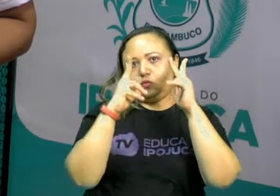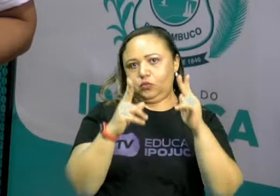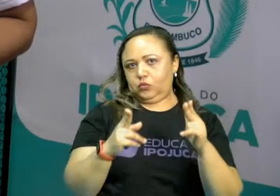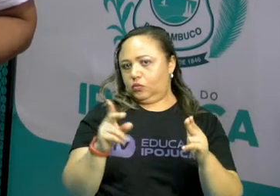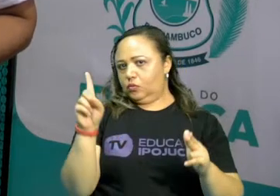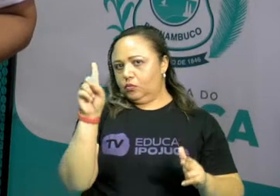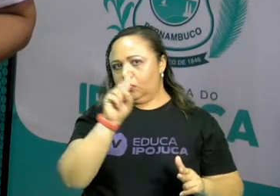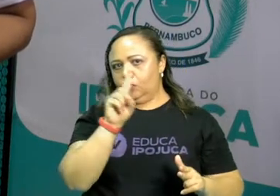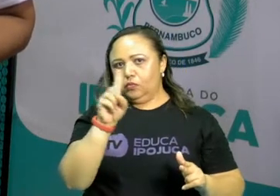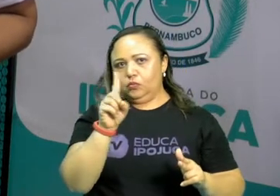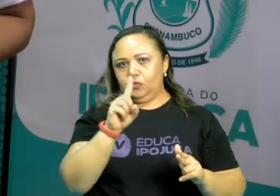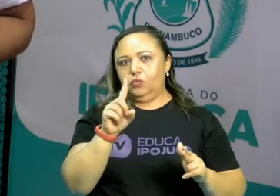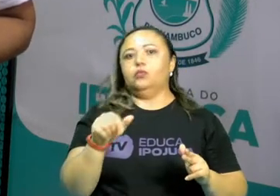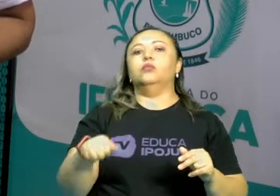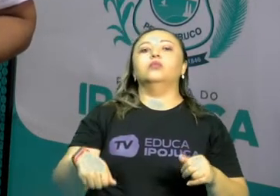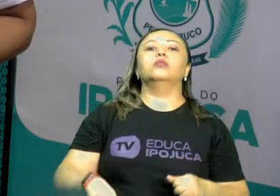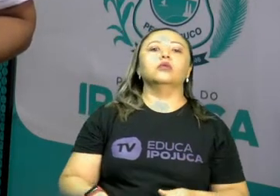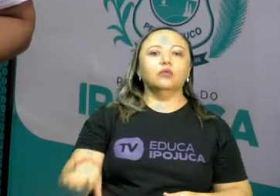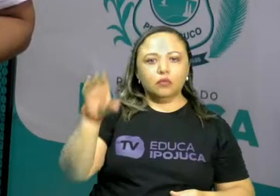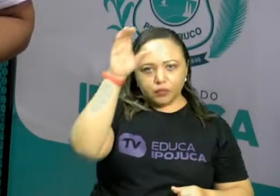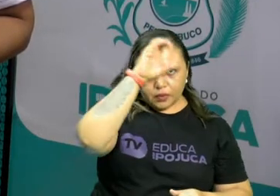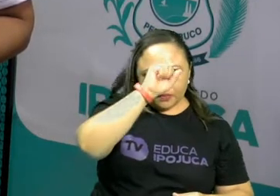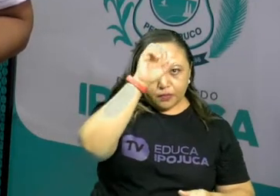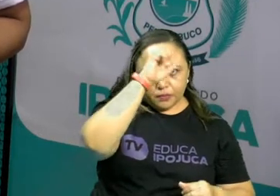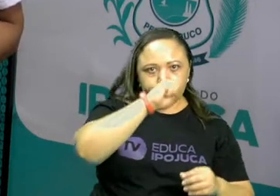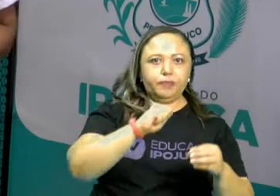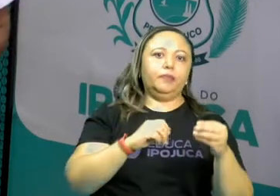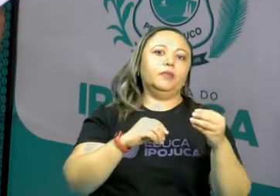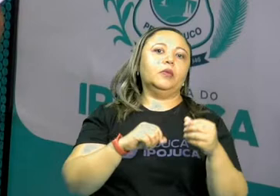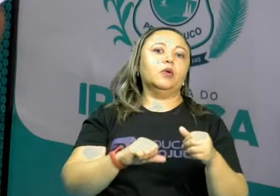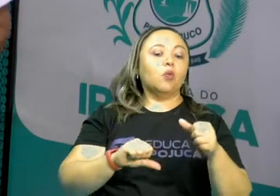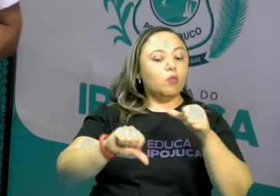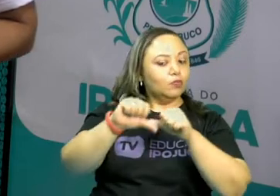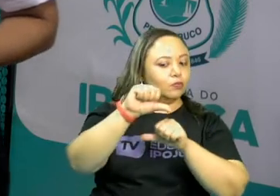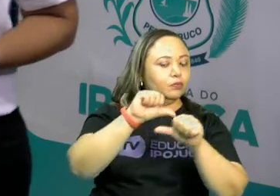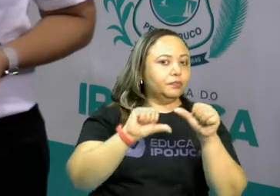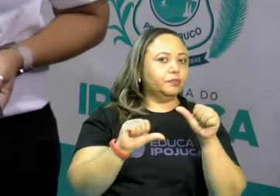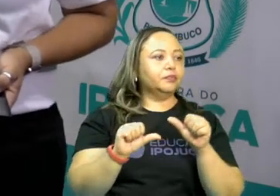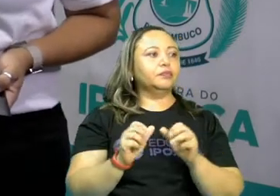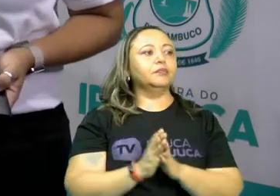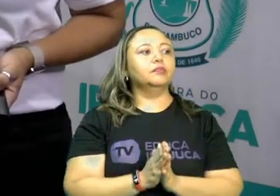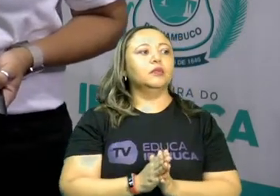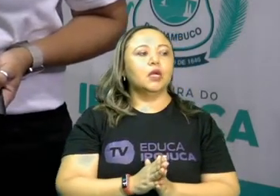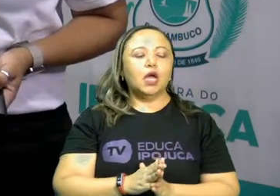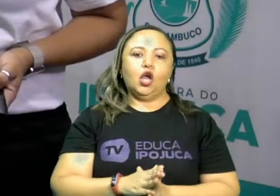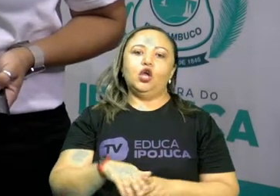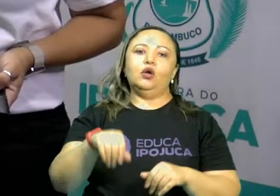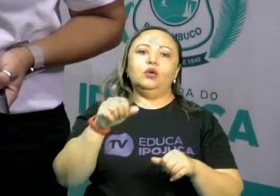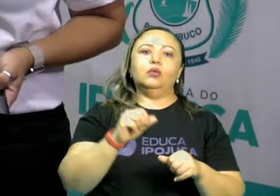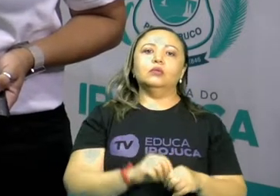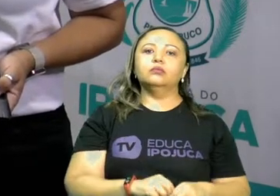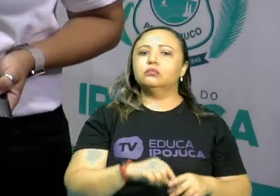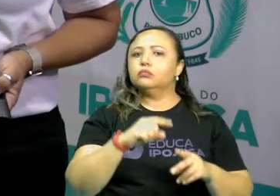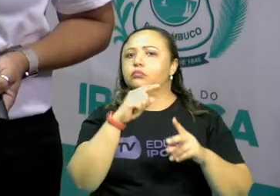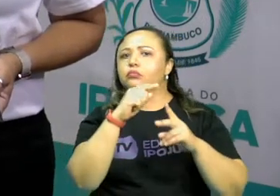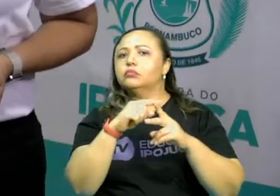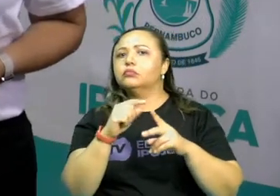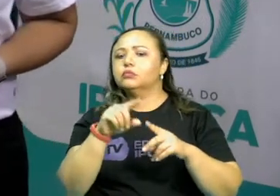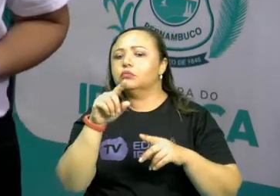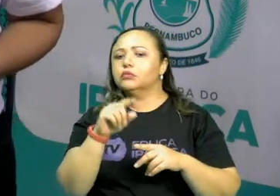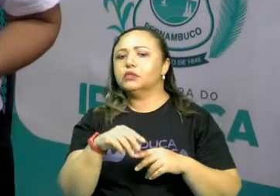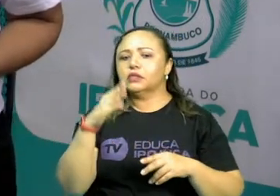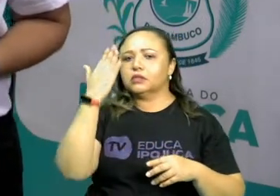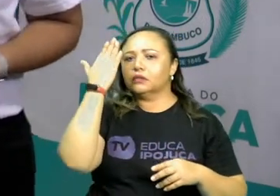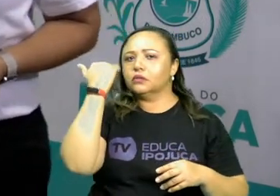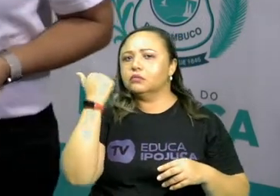vai aprender como é que a gente muda elas. Então, como é que eu posso distinguir